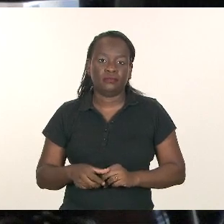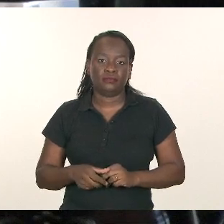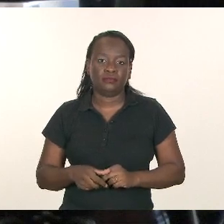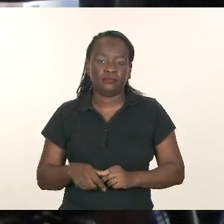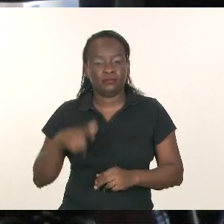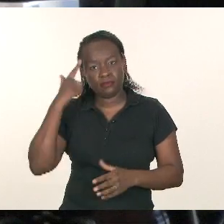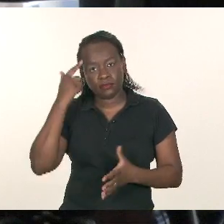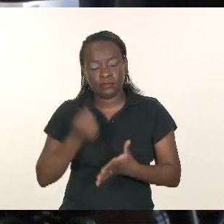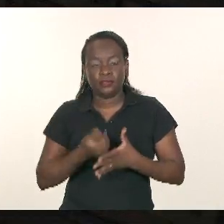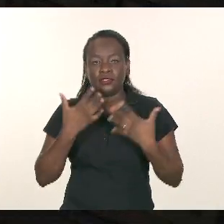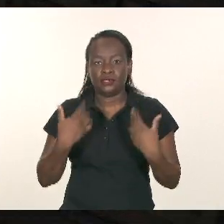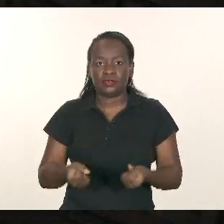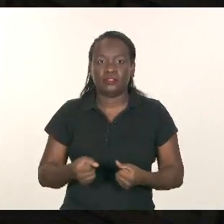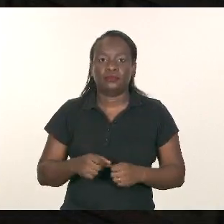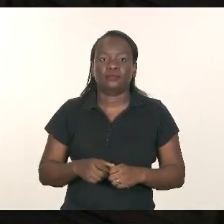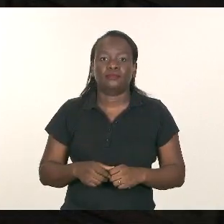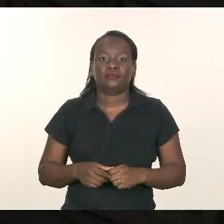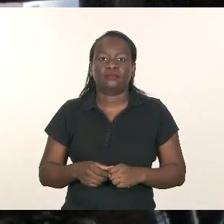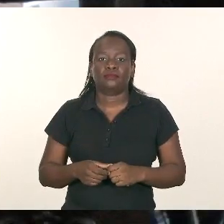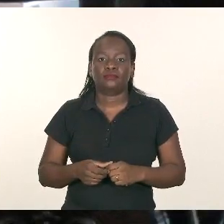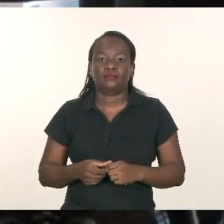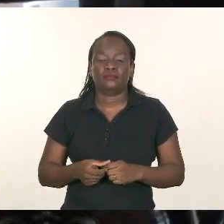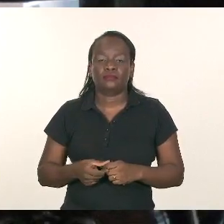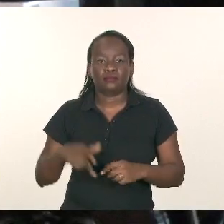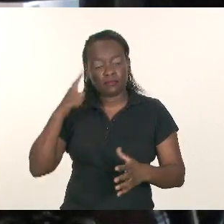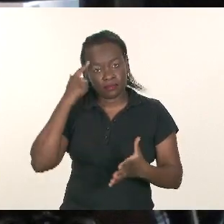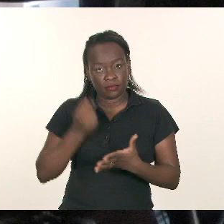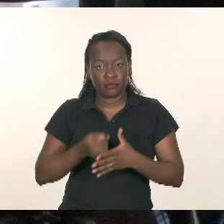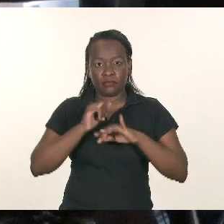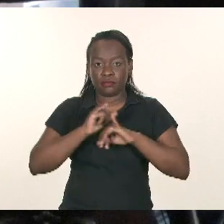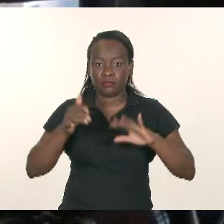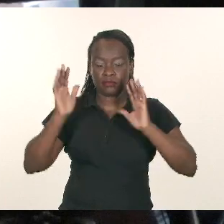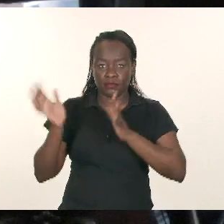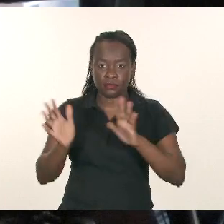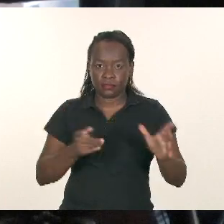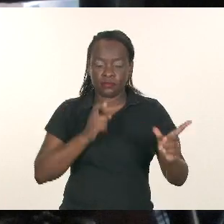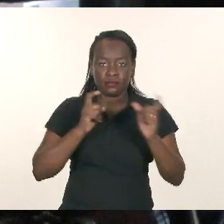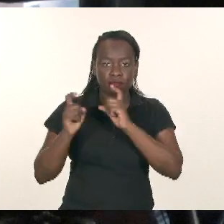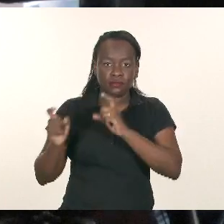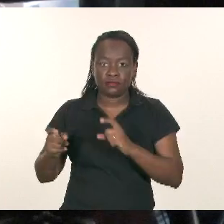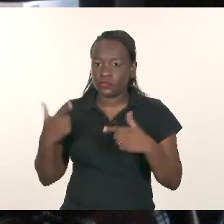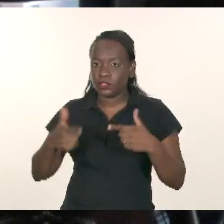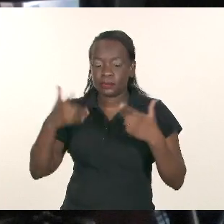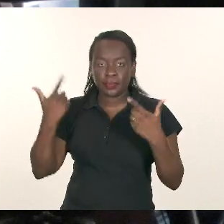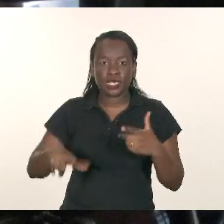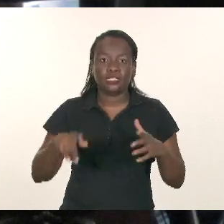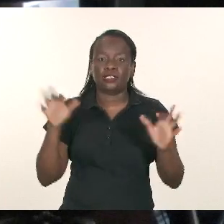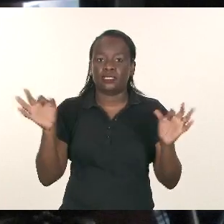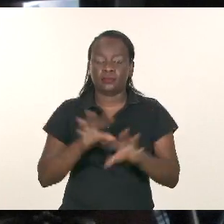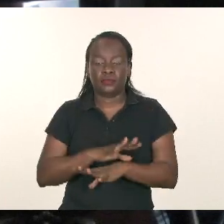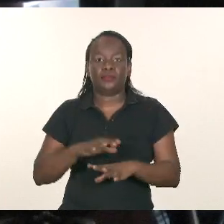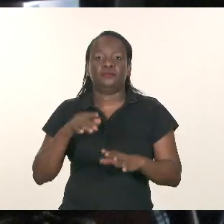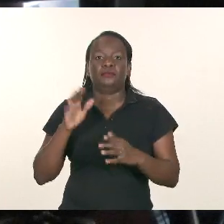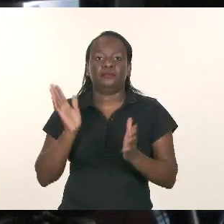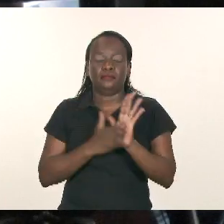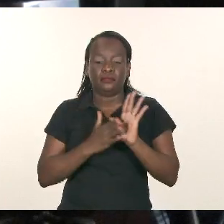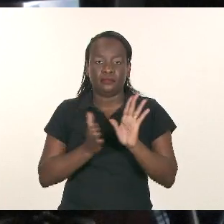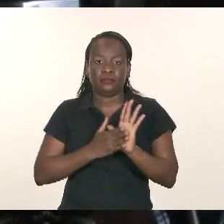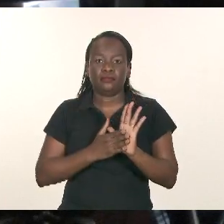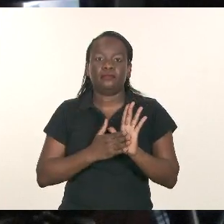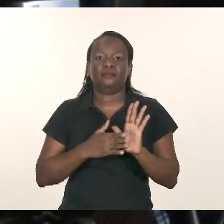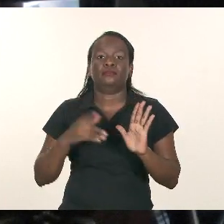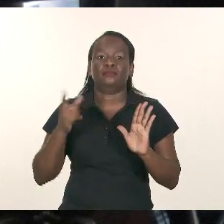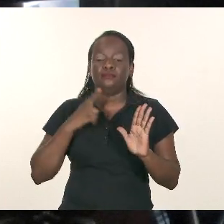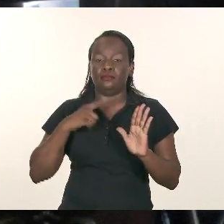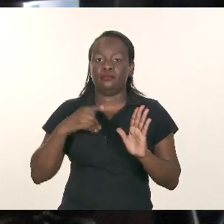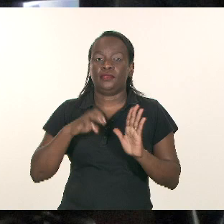O parecer é favorável. Os pareceres emitidos em discussão. Não havendo que queira discutir, encerrada a discussão, a presente